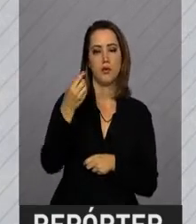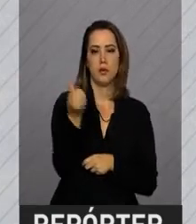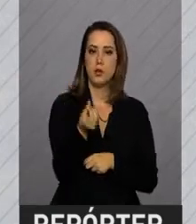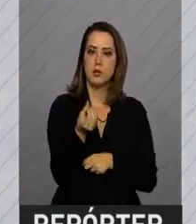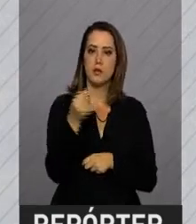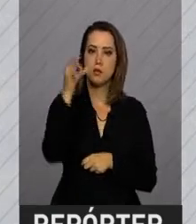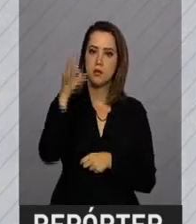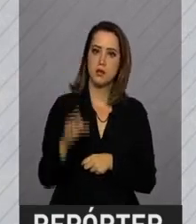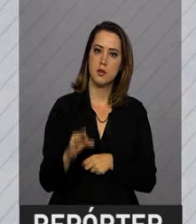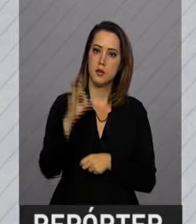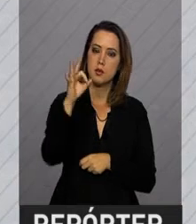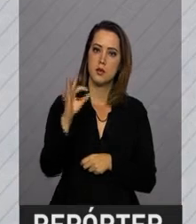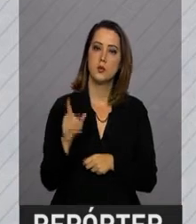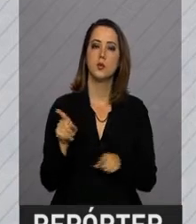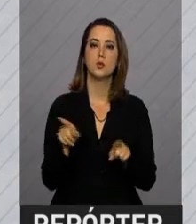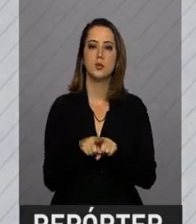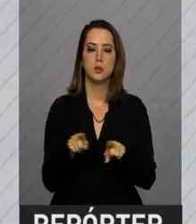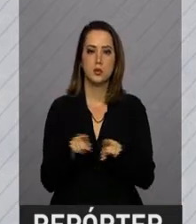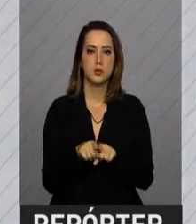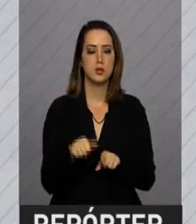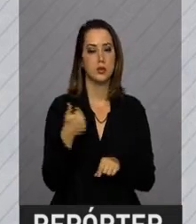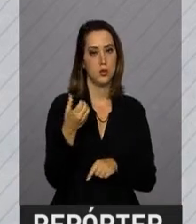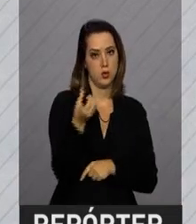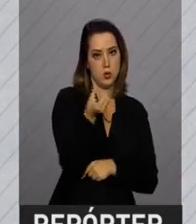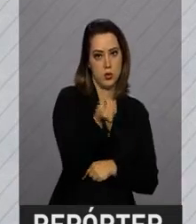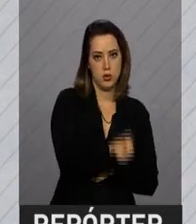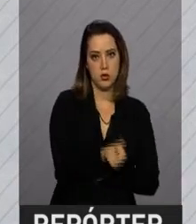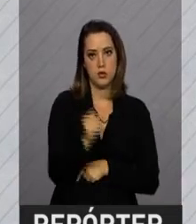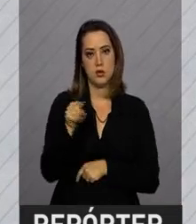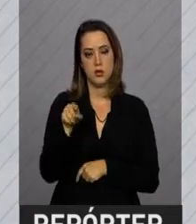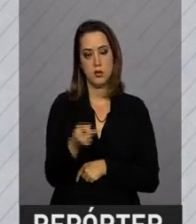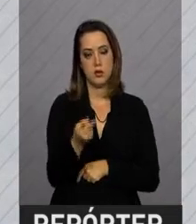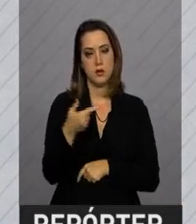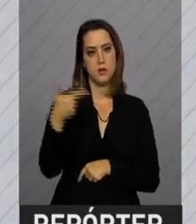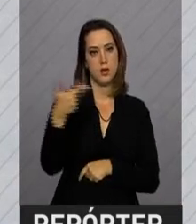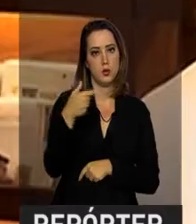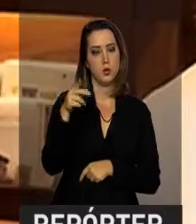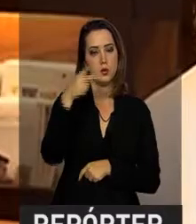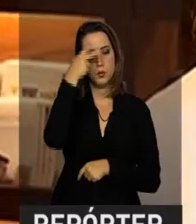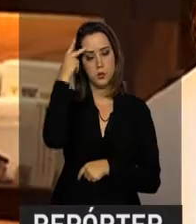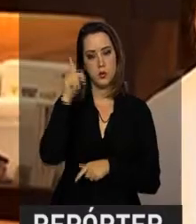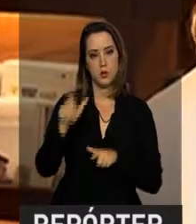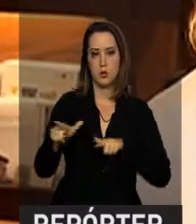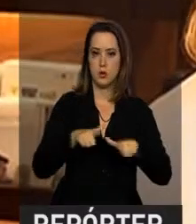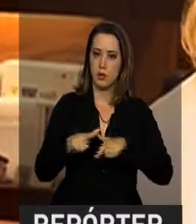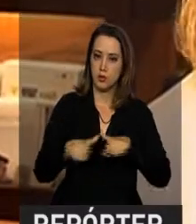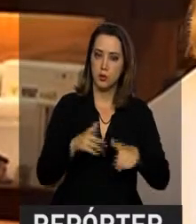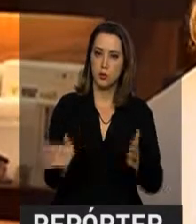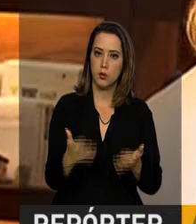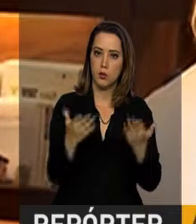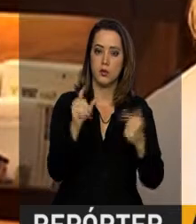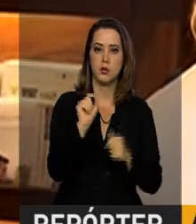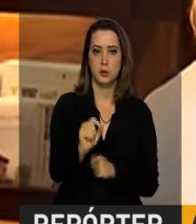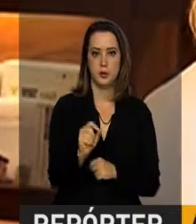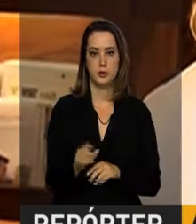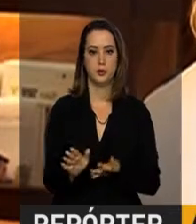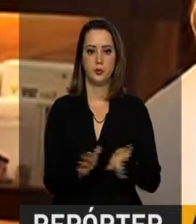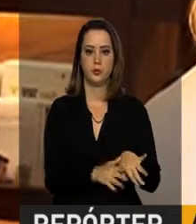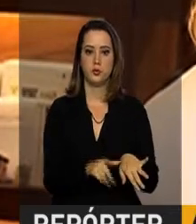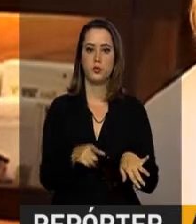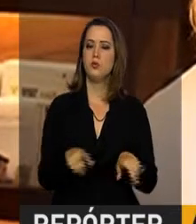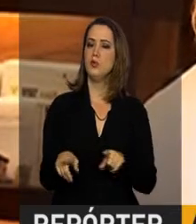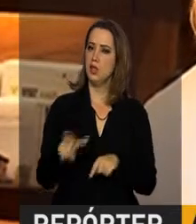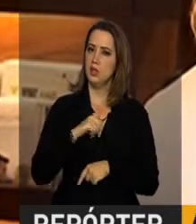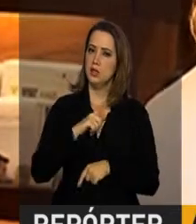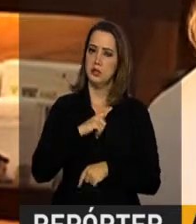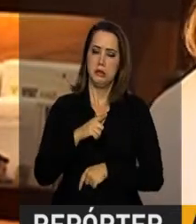no faturamento e de 16,2 por cento no quadro de funcionários com certeza porque tem pessoas que não gostam de ficar excursão